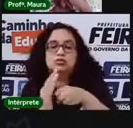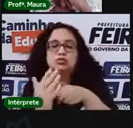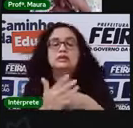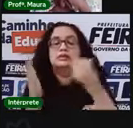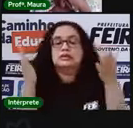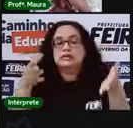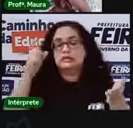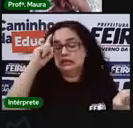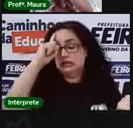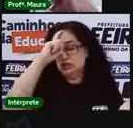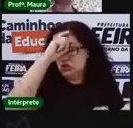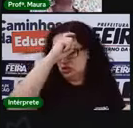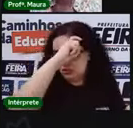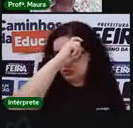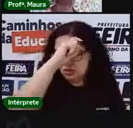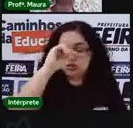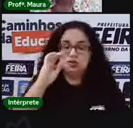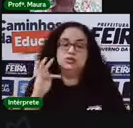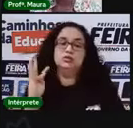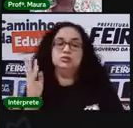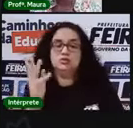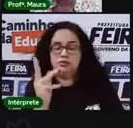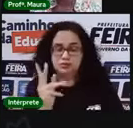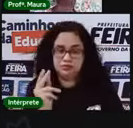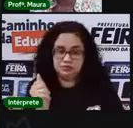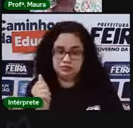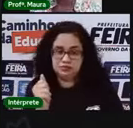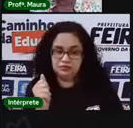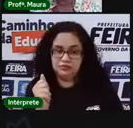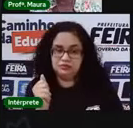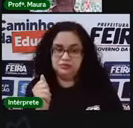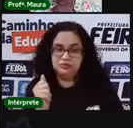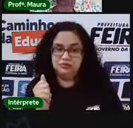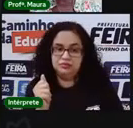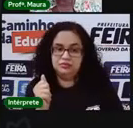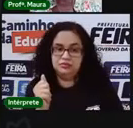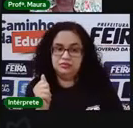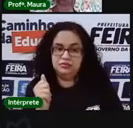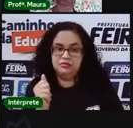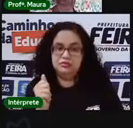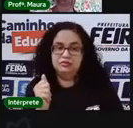tão difícil para todos, né?